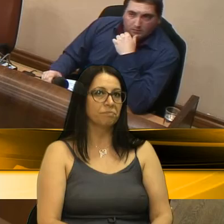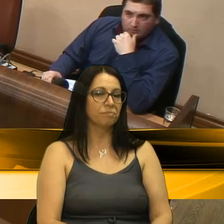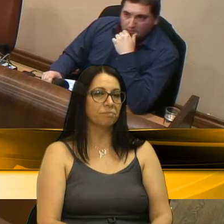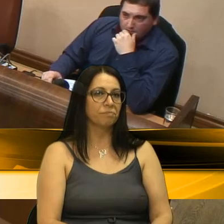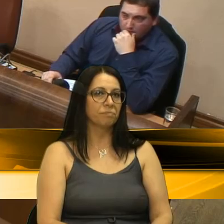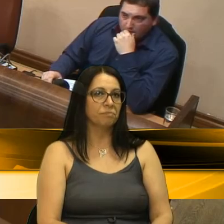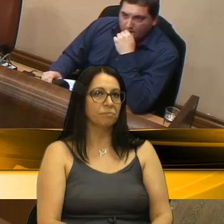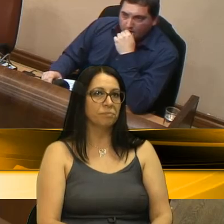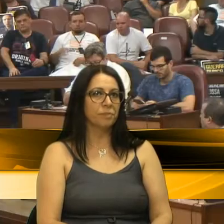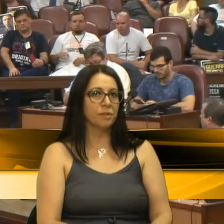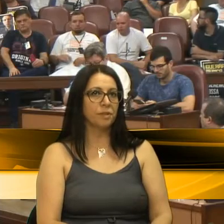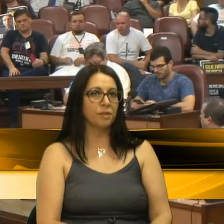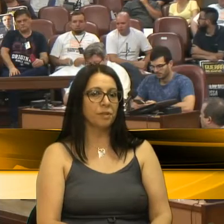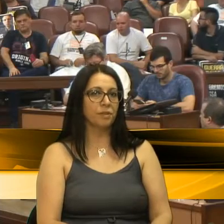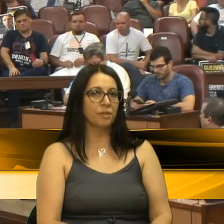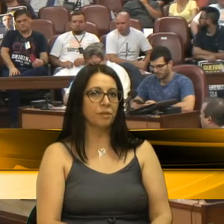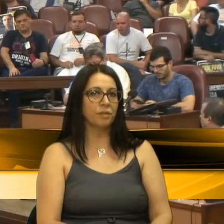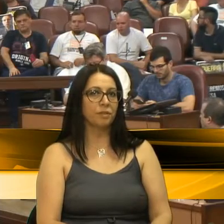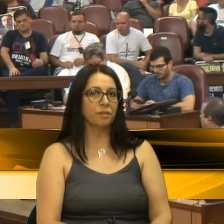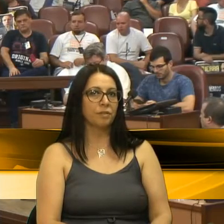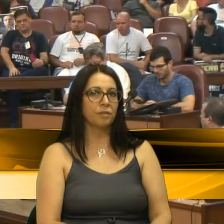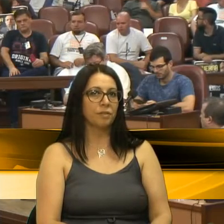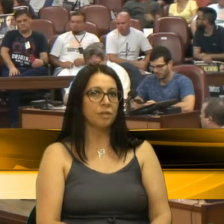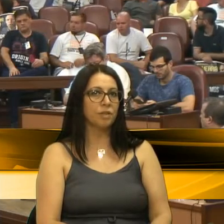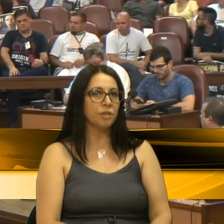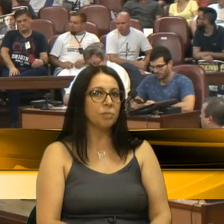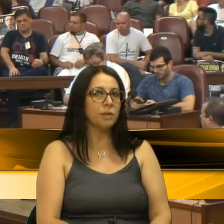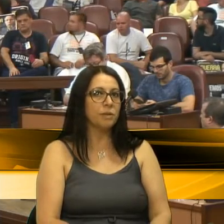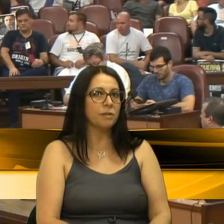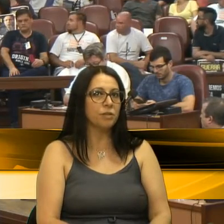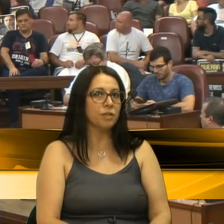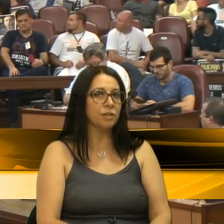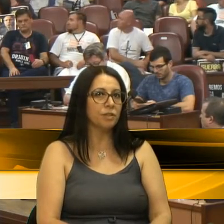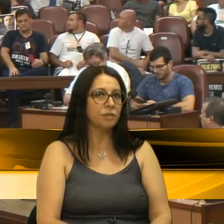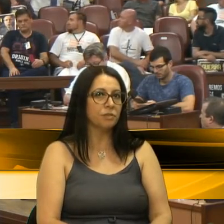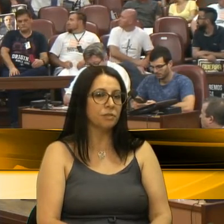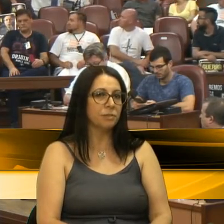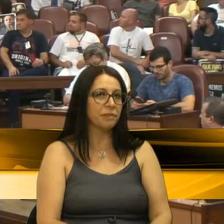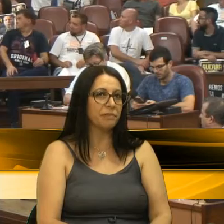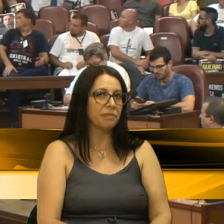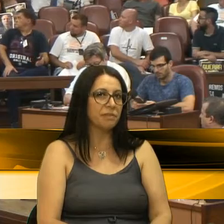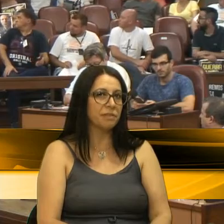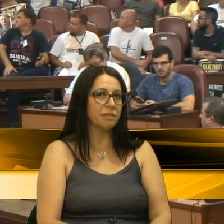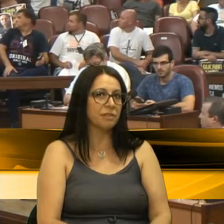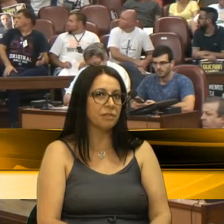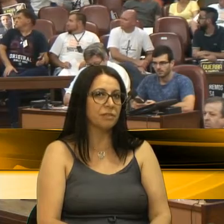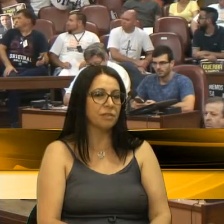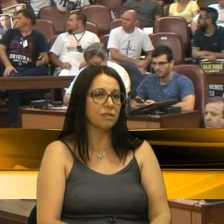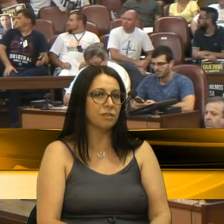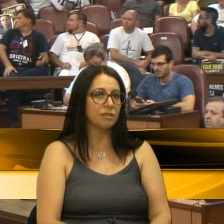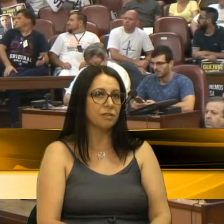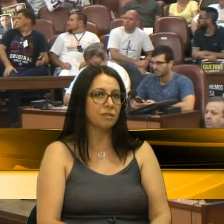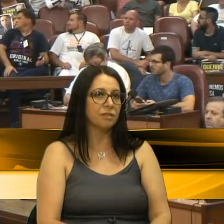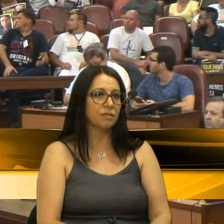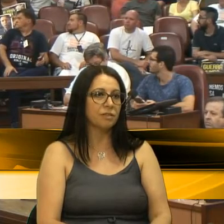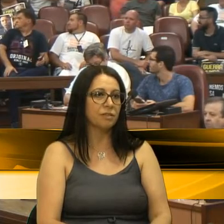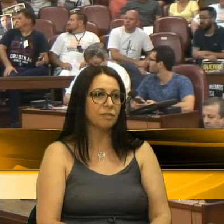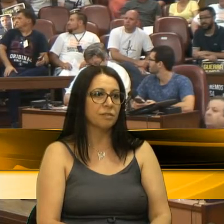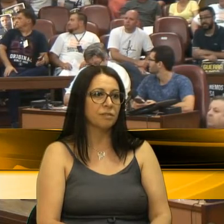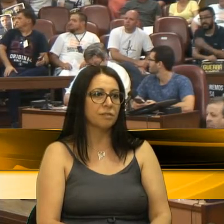Pode concluir. 139 da colonização e 124 da emancipação política, ao seu Barbosa Velho, prefeito municipal.